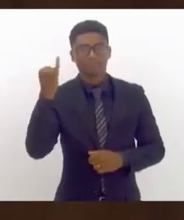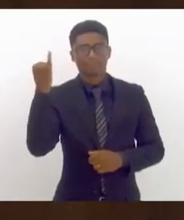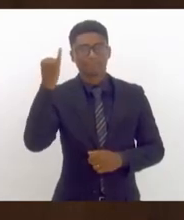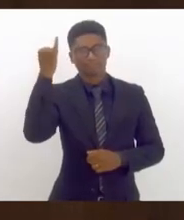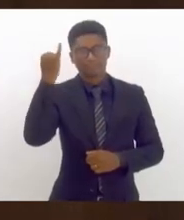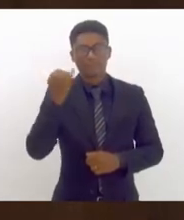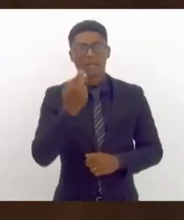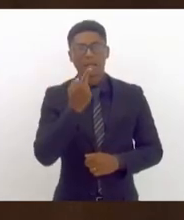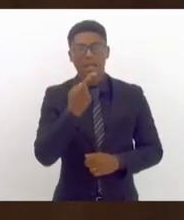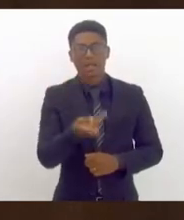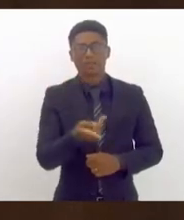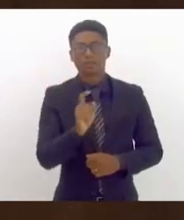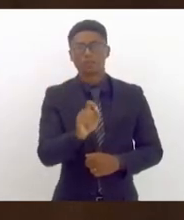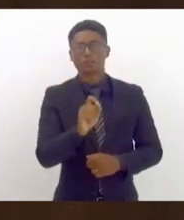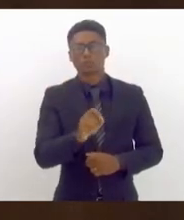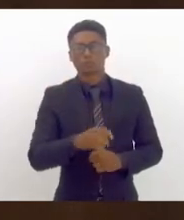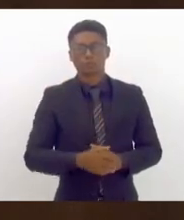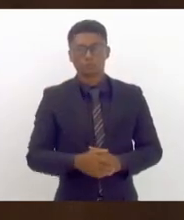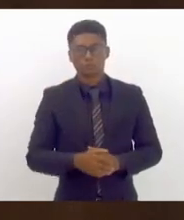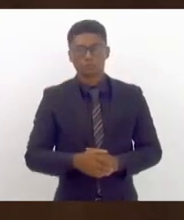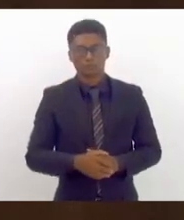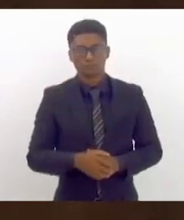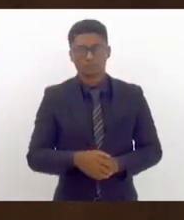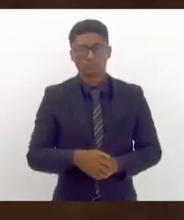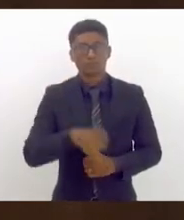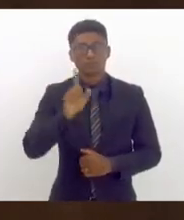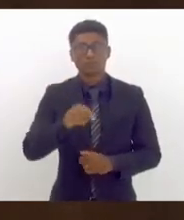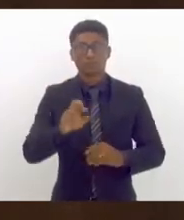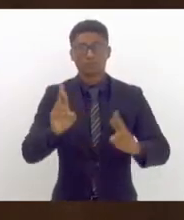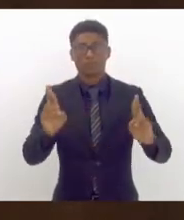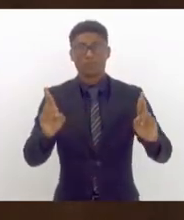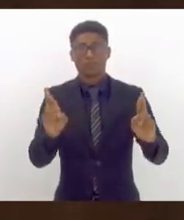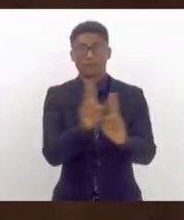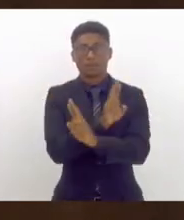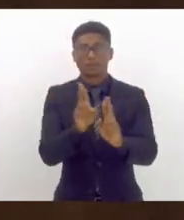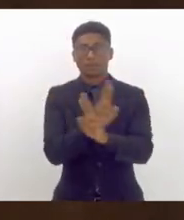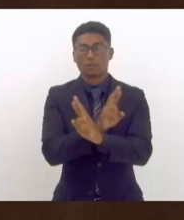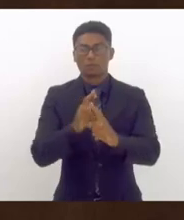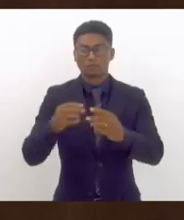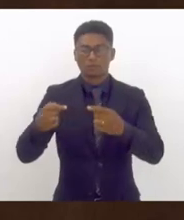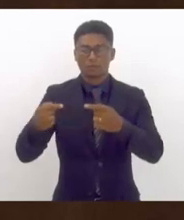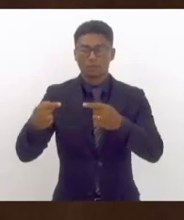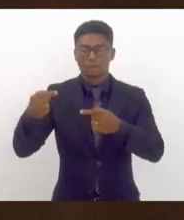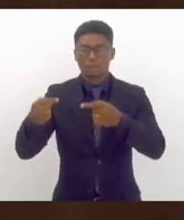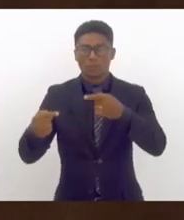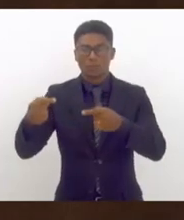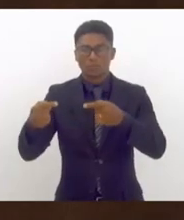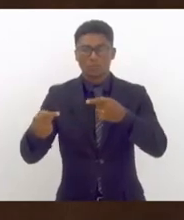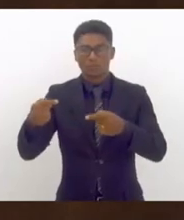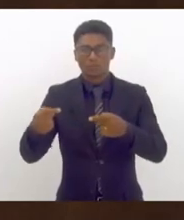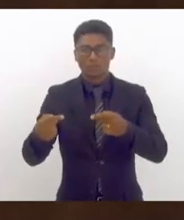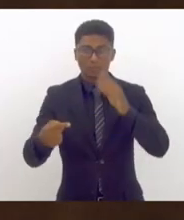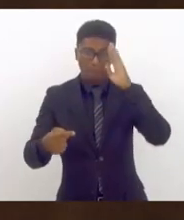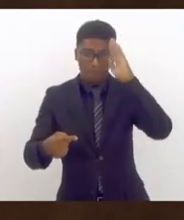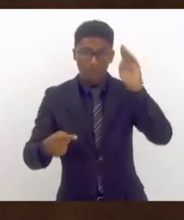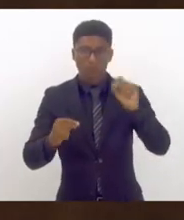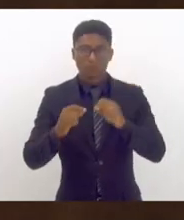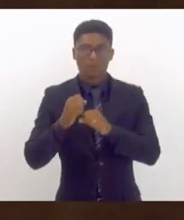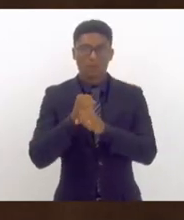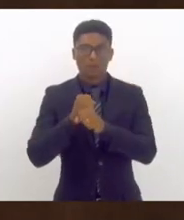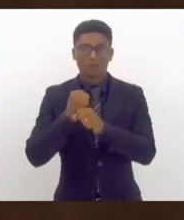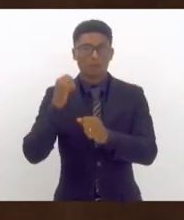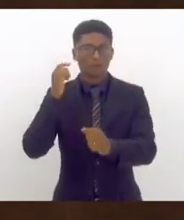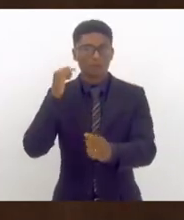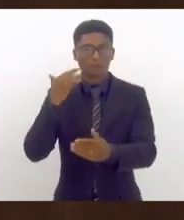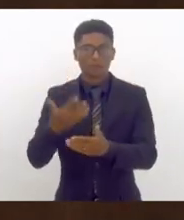ressaltar, que é a relação entre política, sobretudo nos últimos anos, e